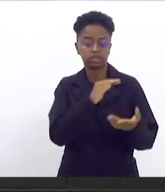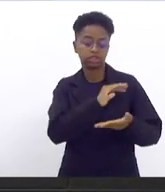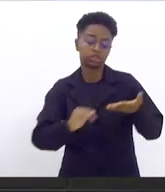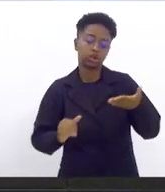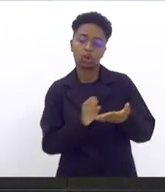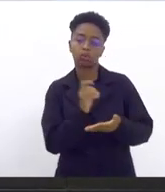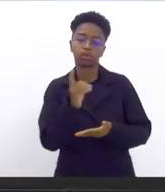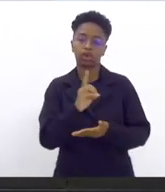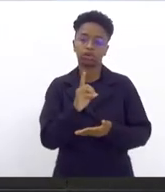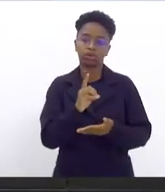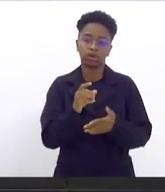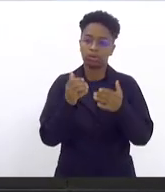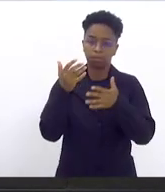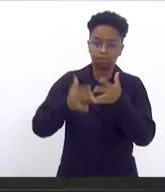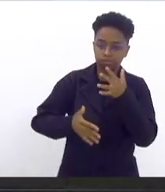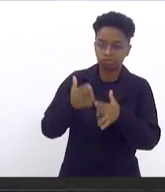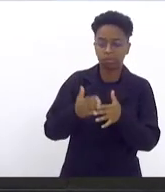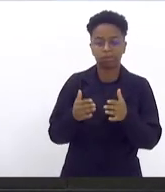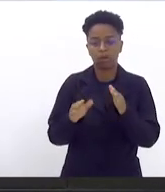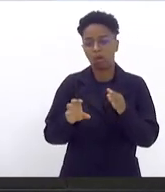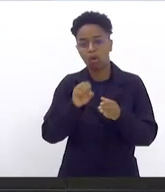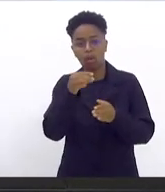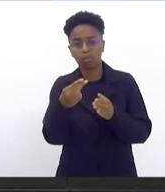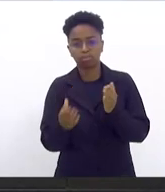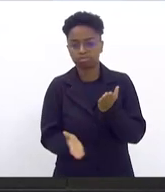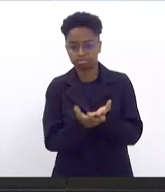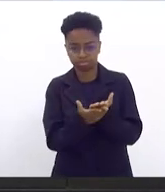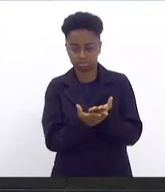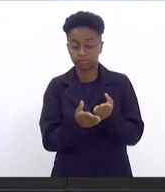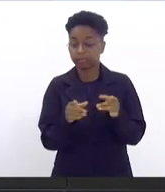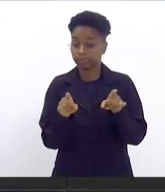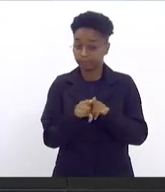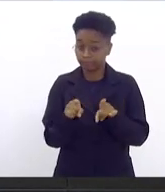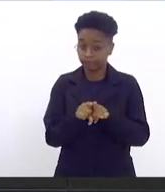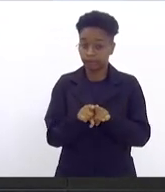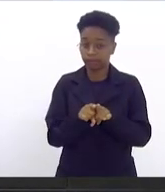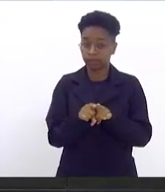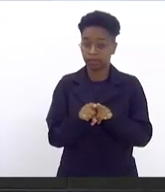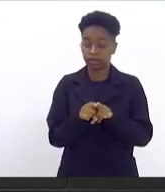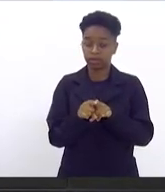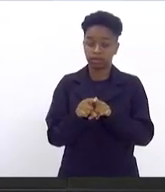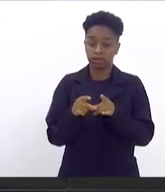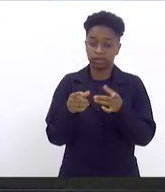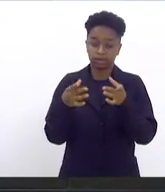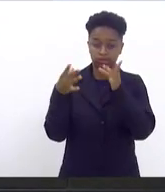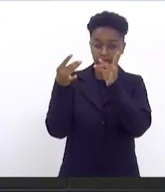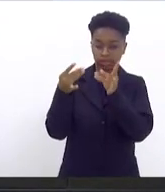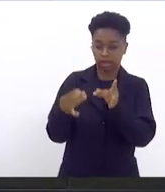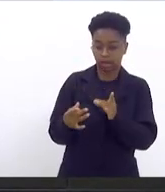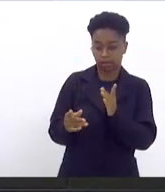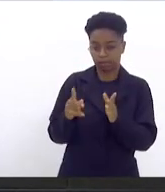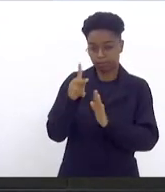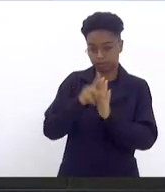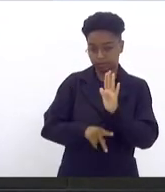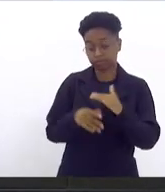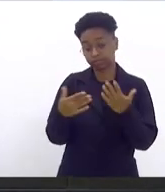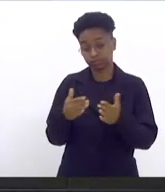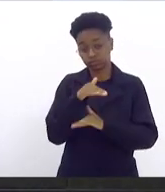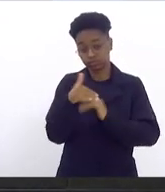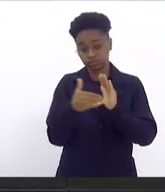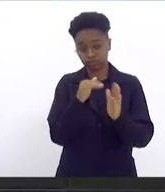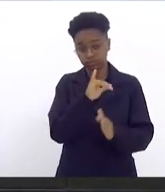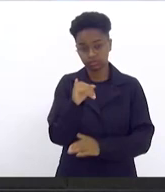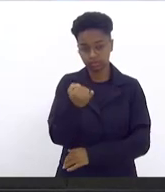dá uma prejudicabilidade, ou anexação, enfim. E também sanear o projeto. Então, assim, tudo que a CCJ faz